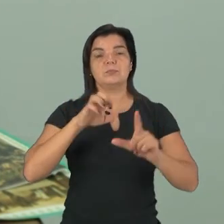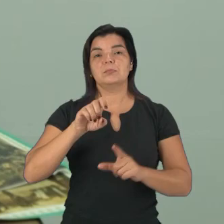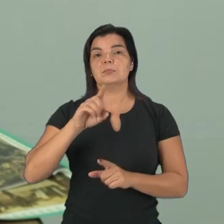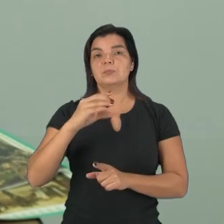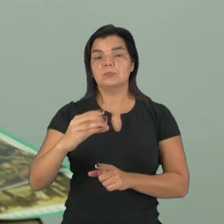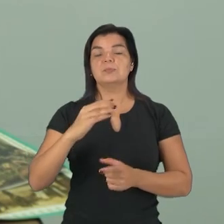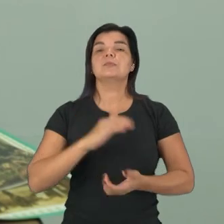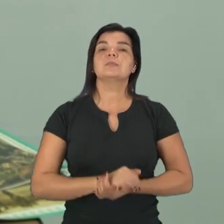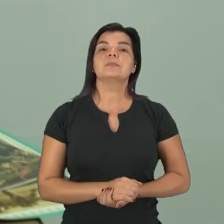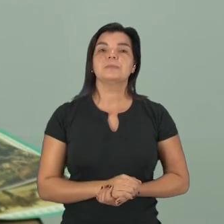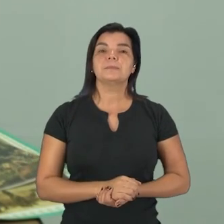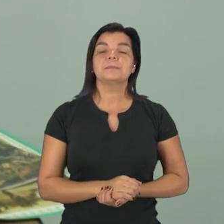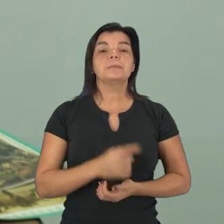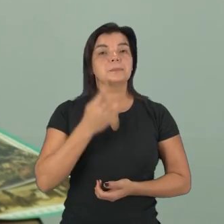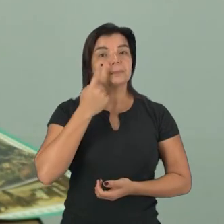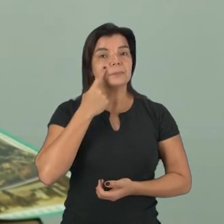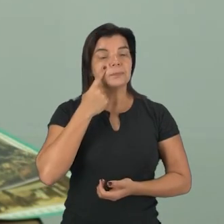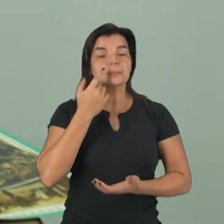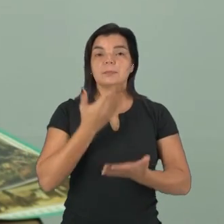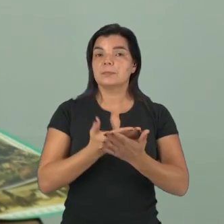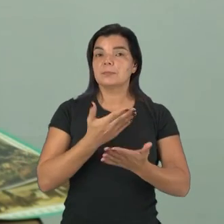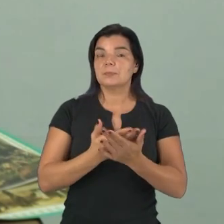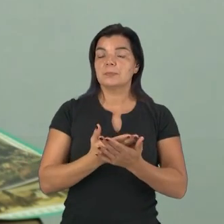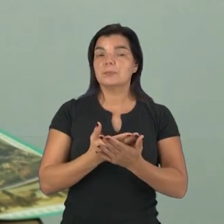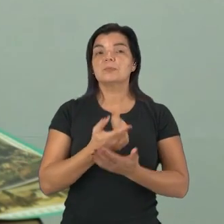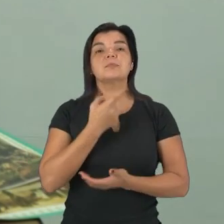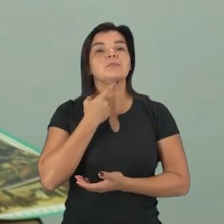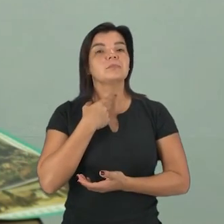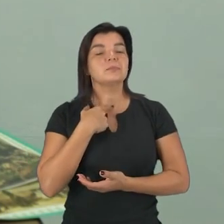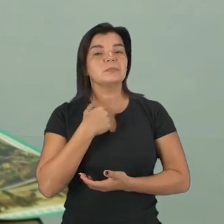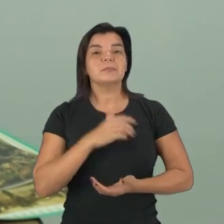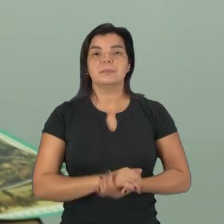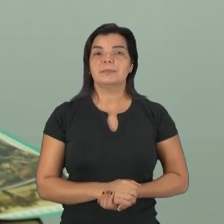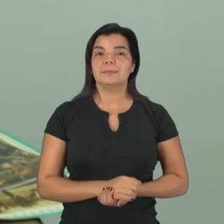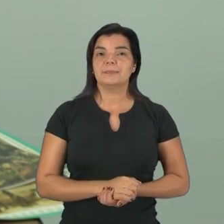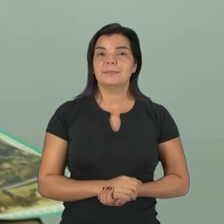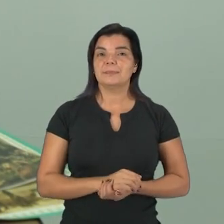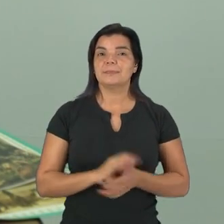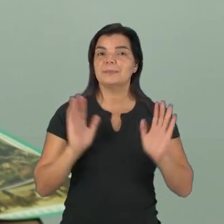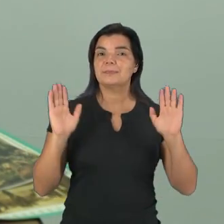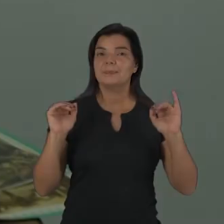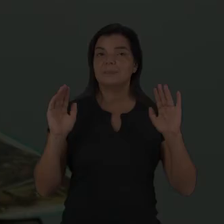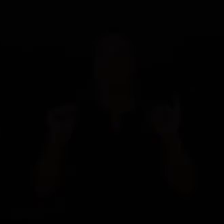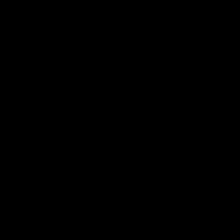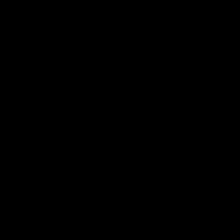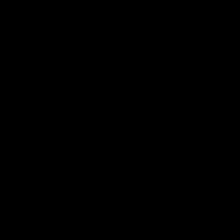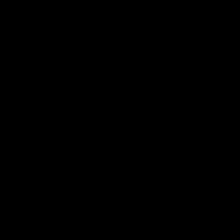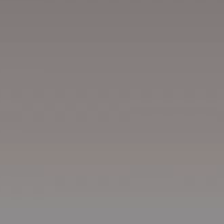plataforma Eduque. Nela você pode rever essas aulas quantas vezes você desejar. Até mais!